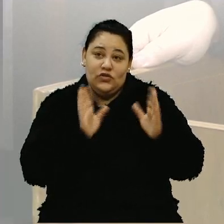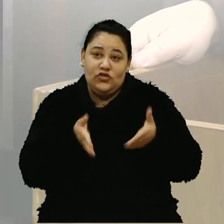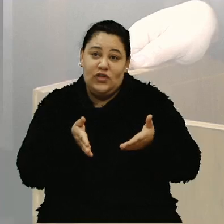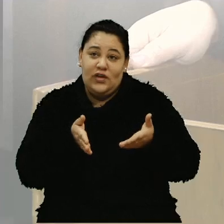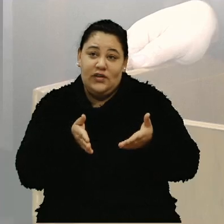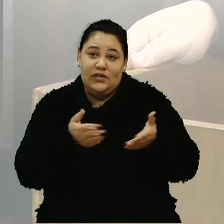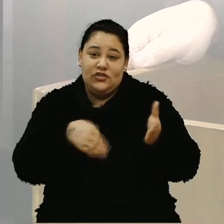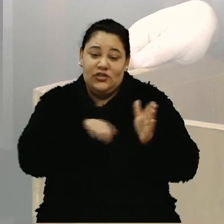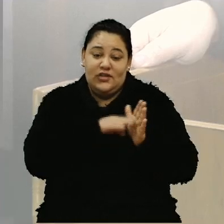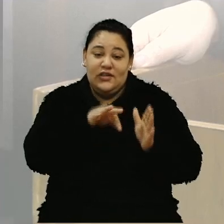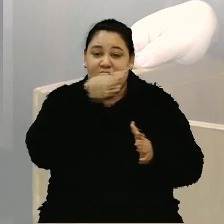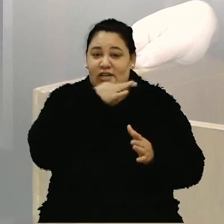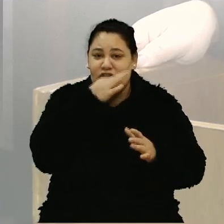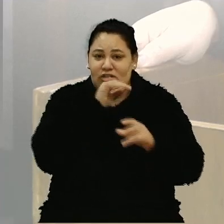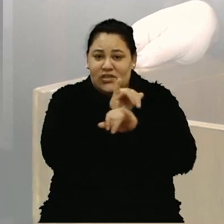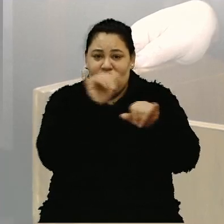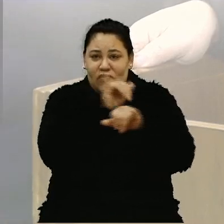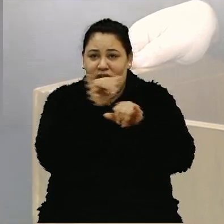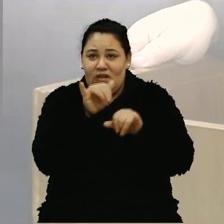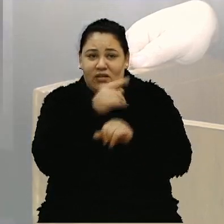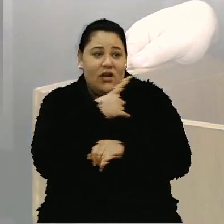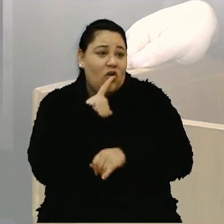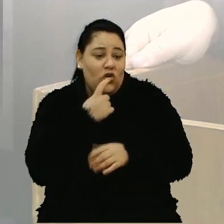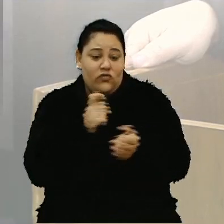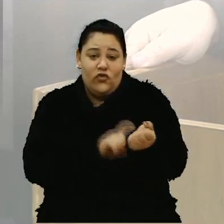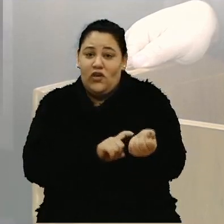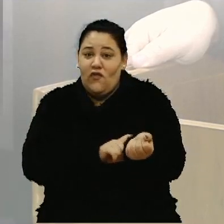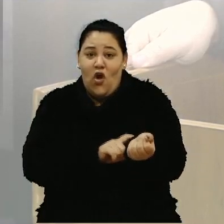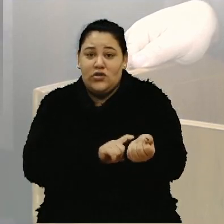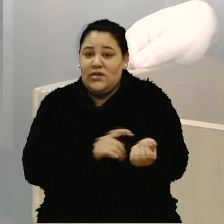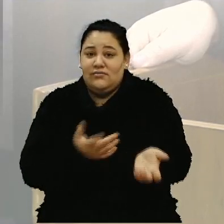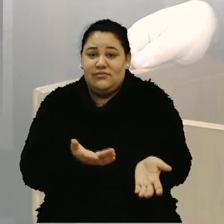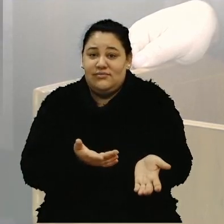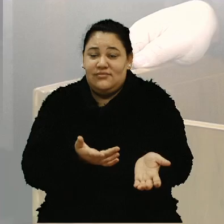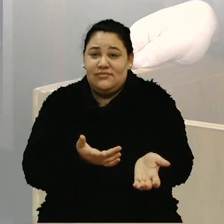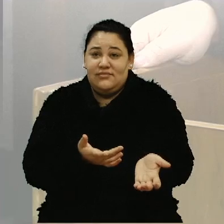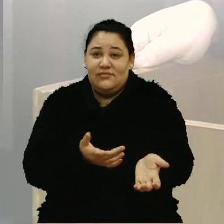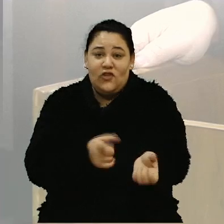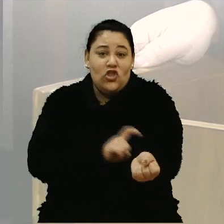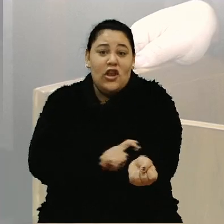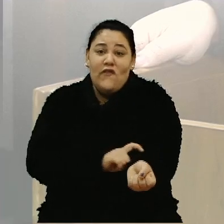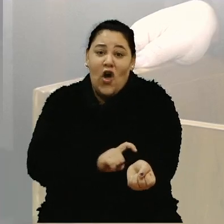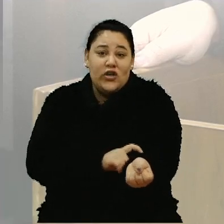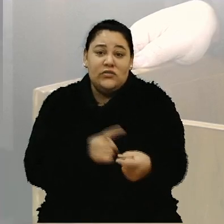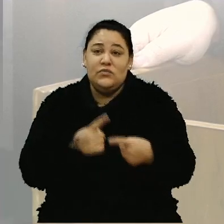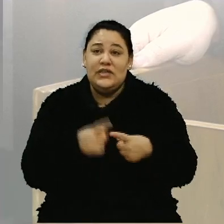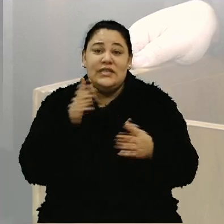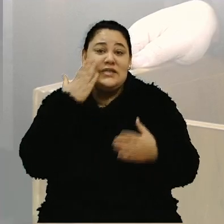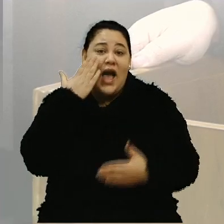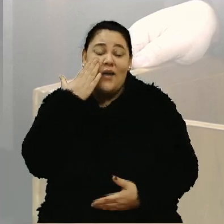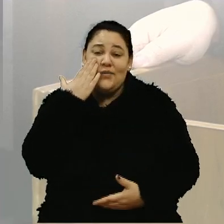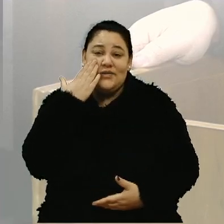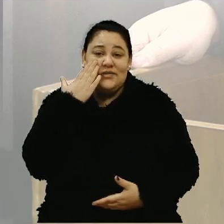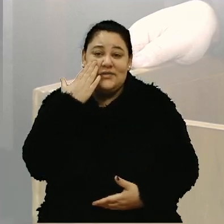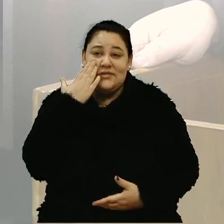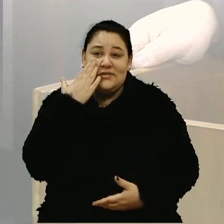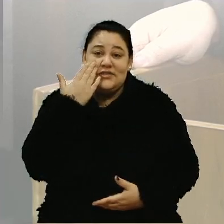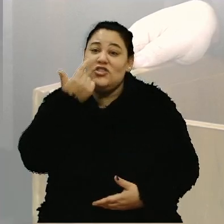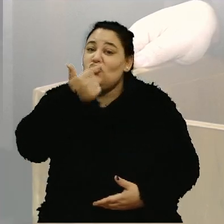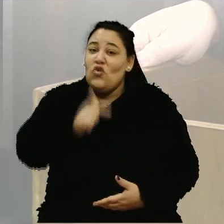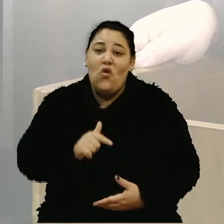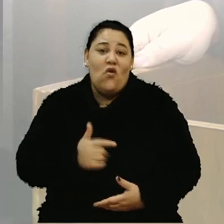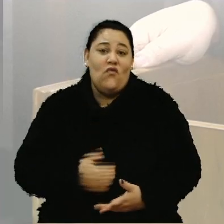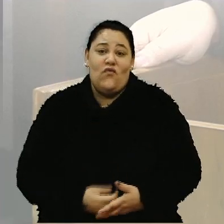já ia ser anunciada, e ela ficou nervosa. Mas ela ficou nervosa porque sabe que isso aí é mais uma vez